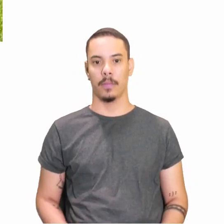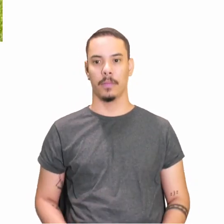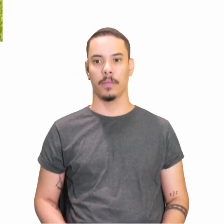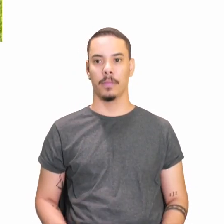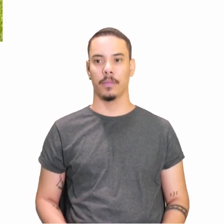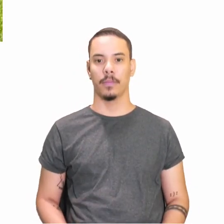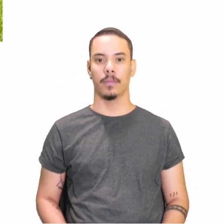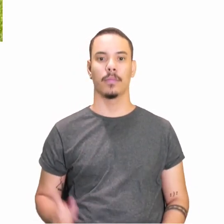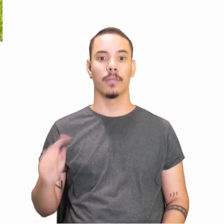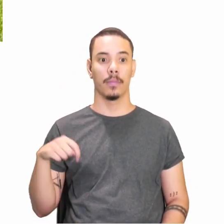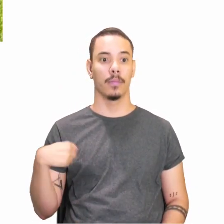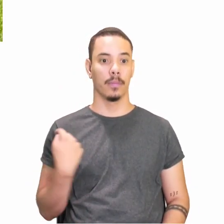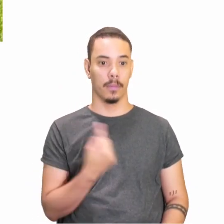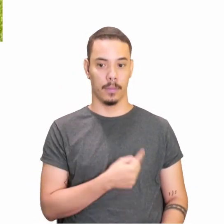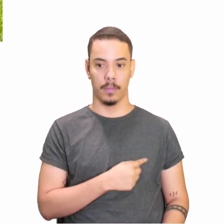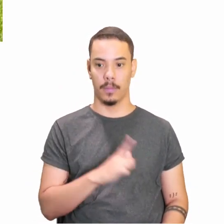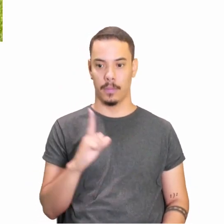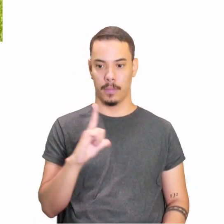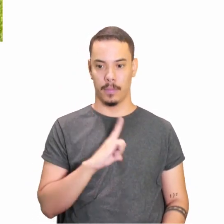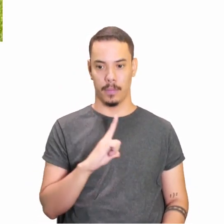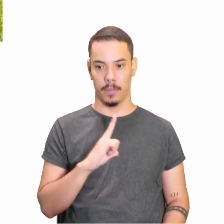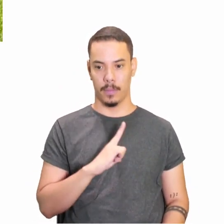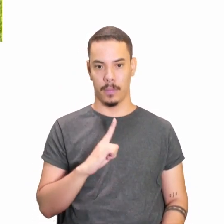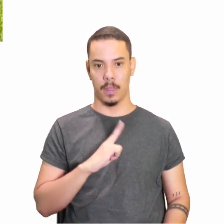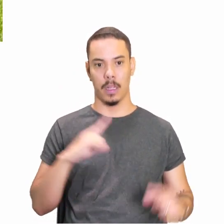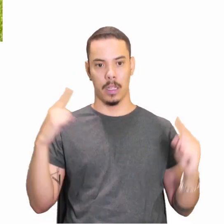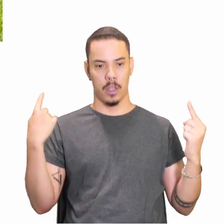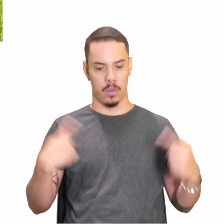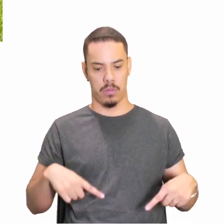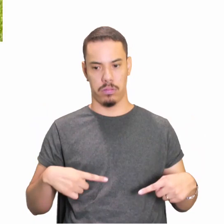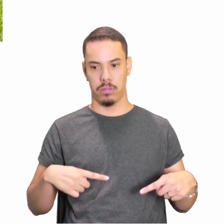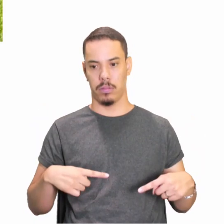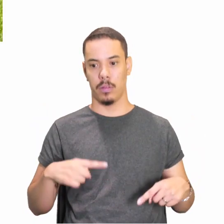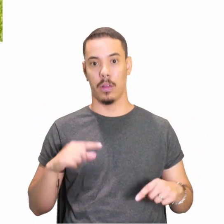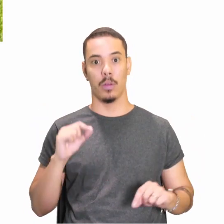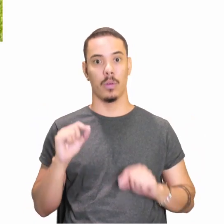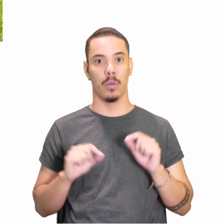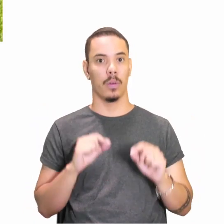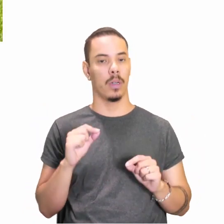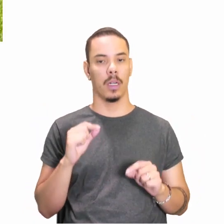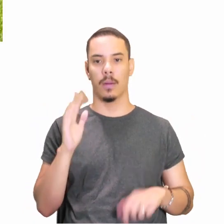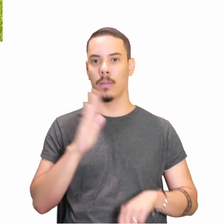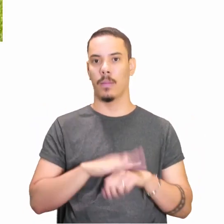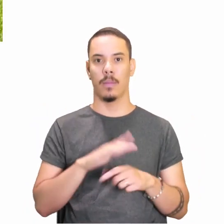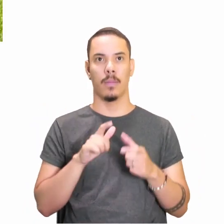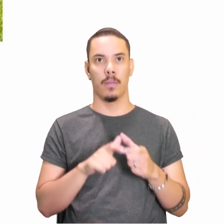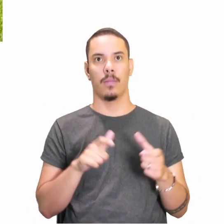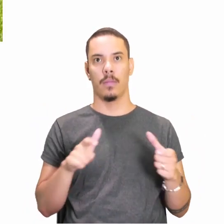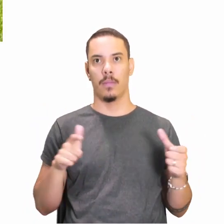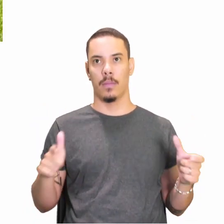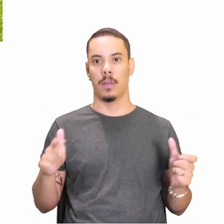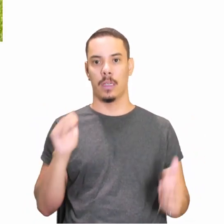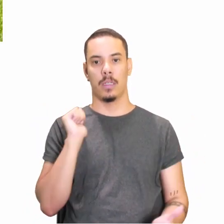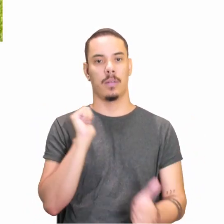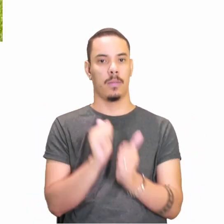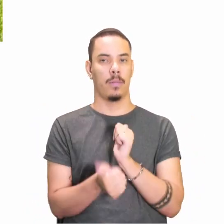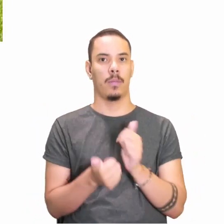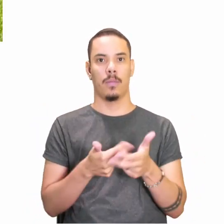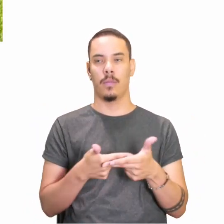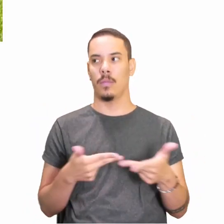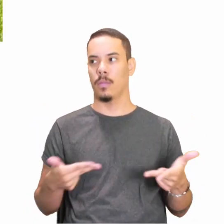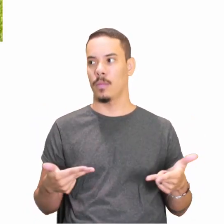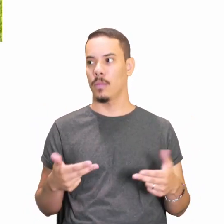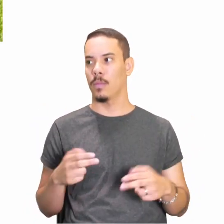Aqui nós temos uma disputa, algo que é muito, que está crescendo esse esporte, né? Que